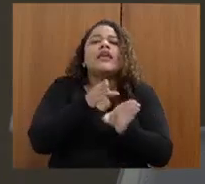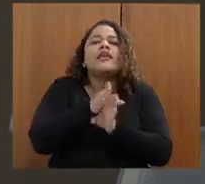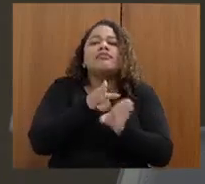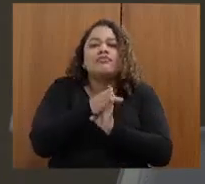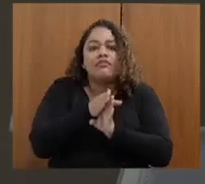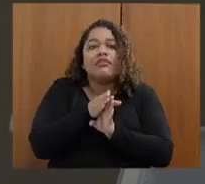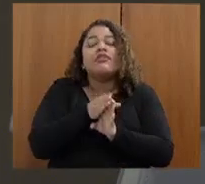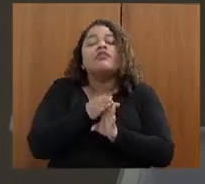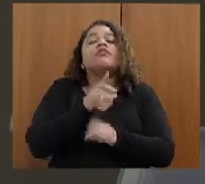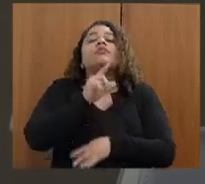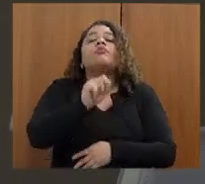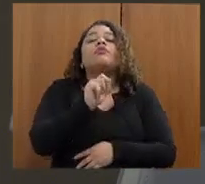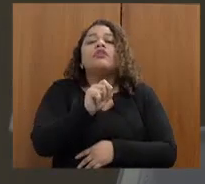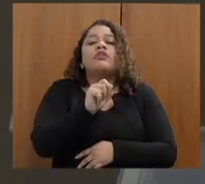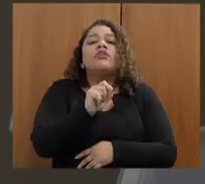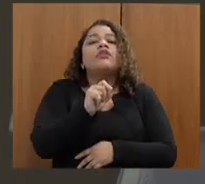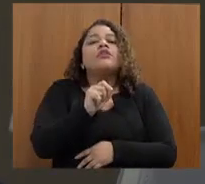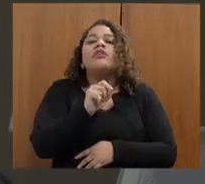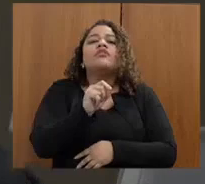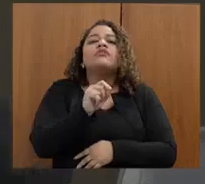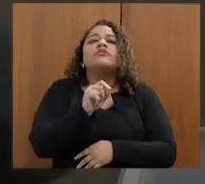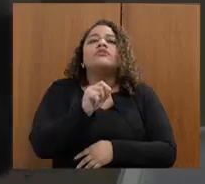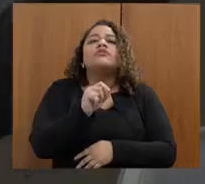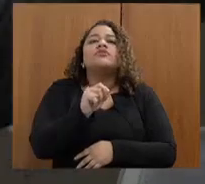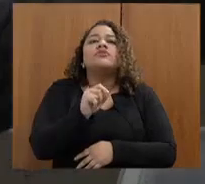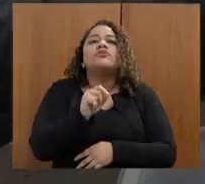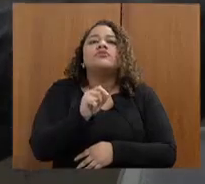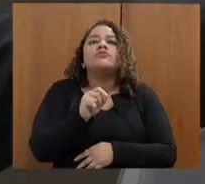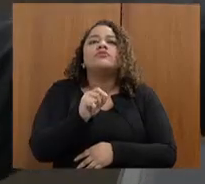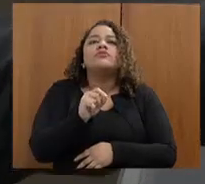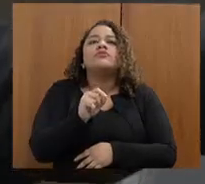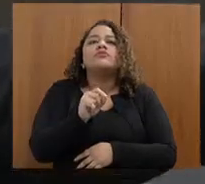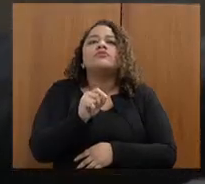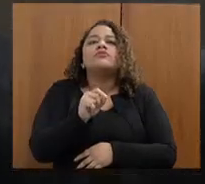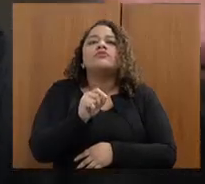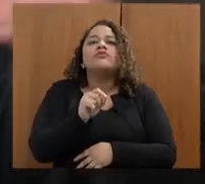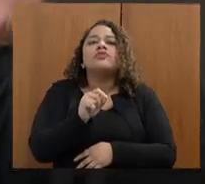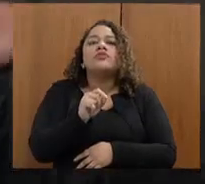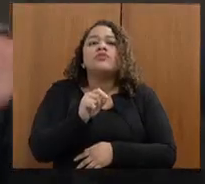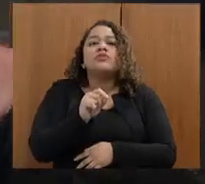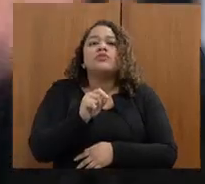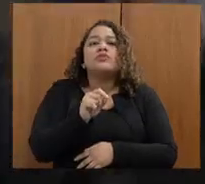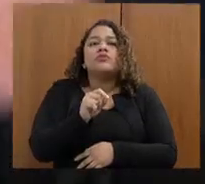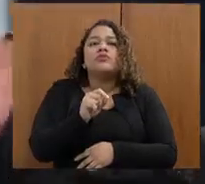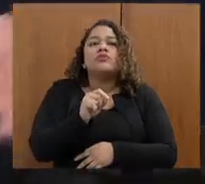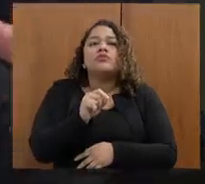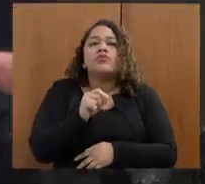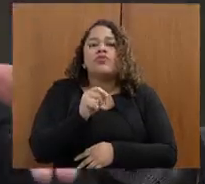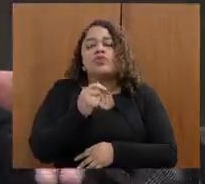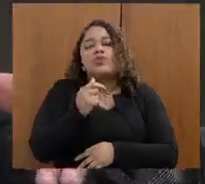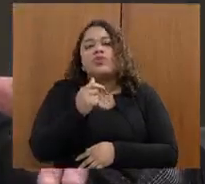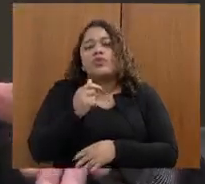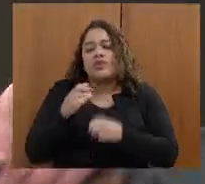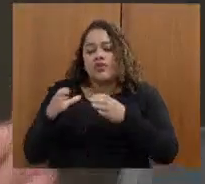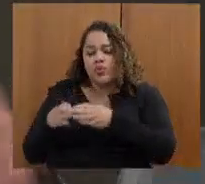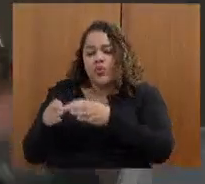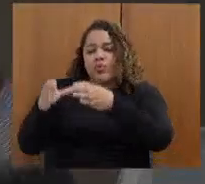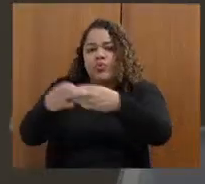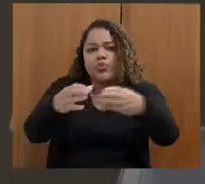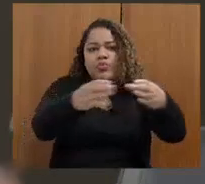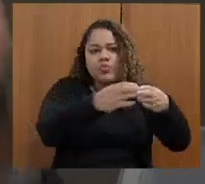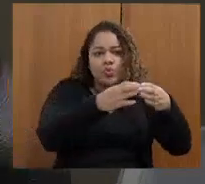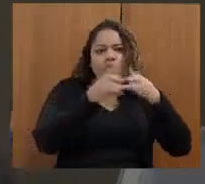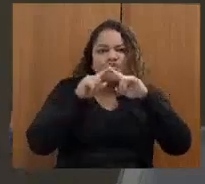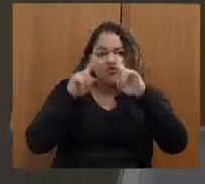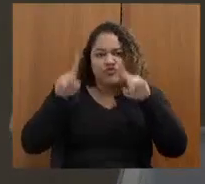de não se contrapor a aos demais servidores dando reajuste diferenciados para categoria problema